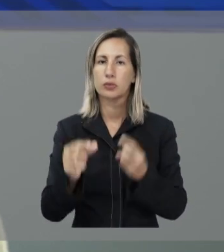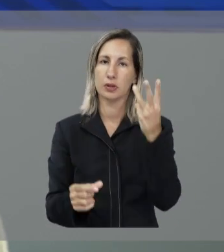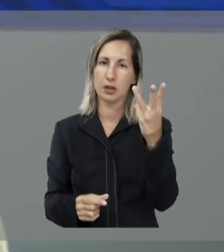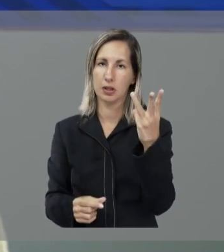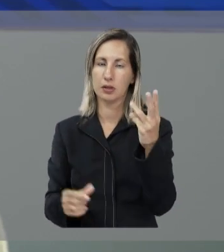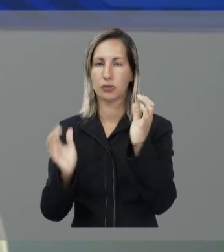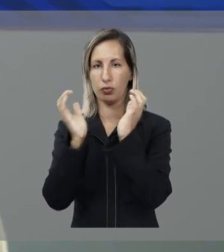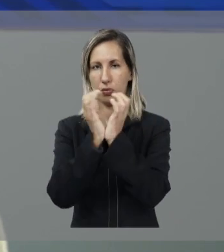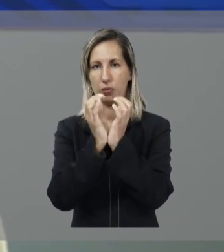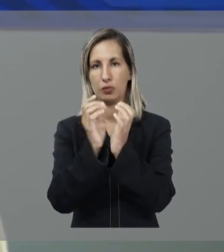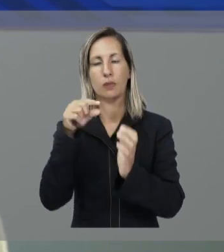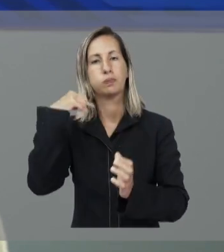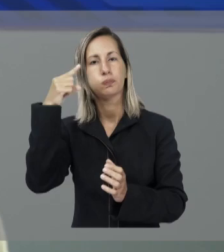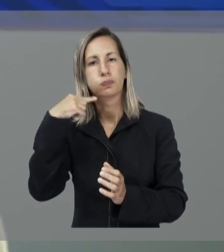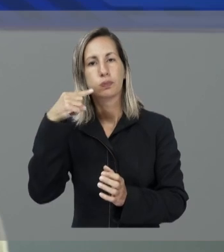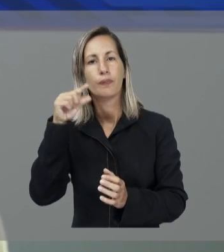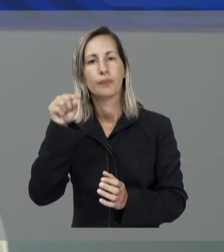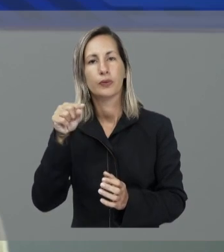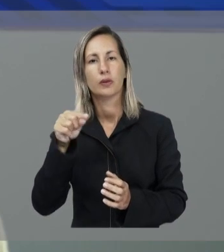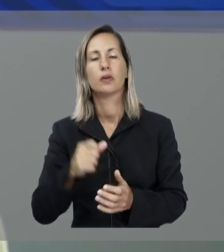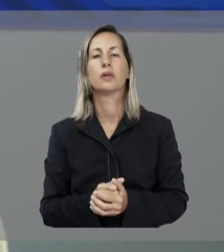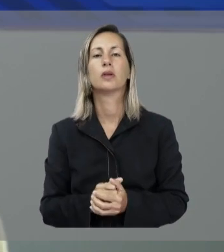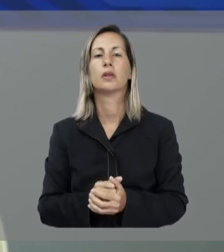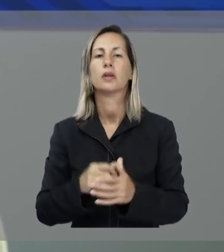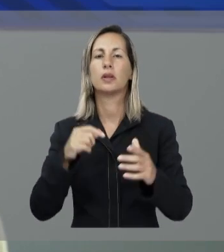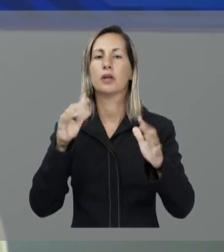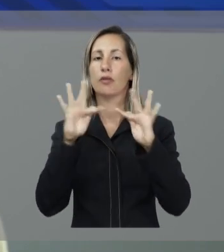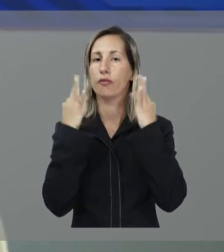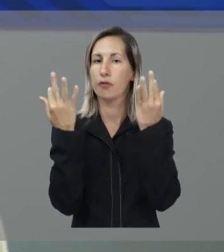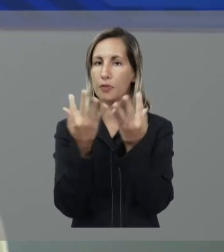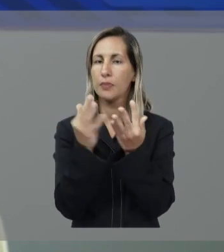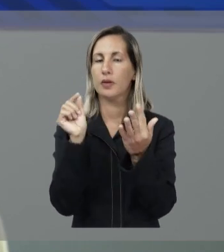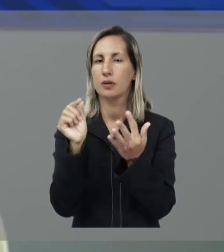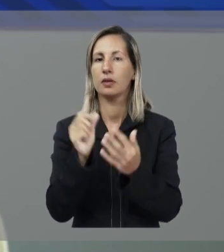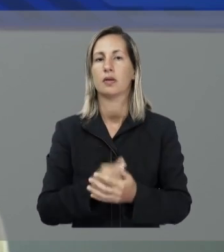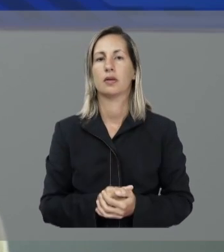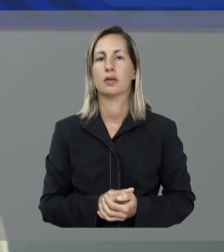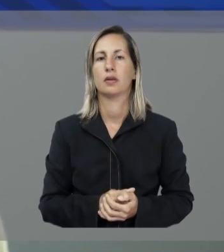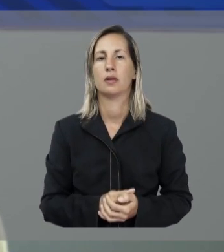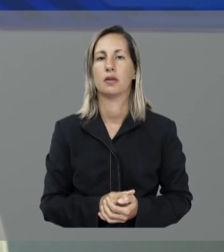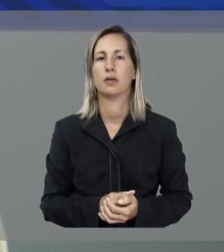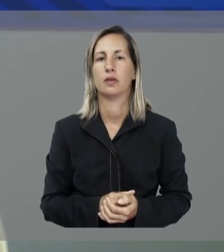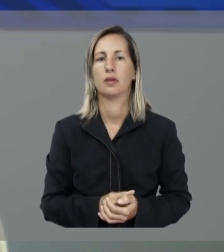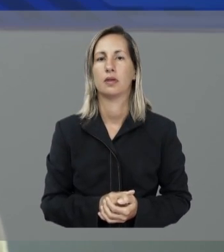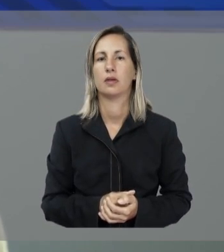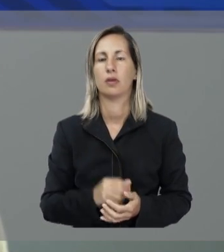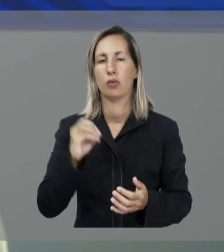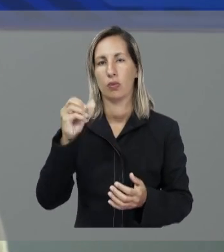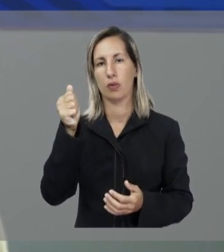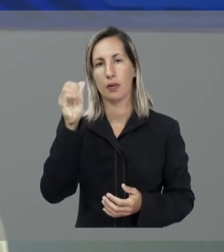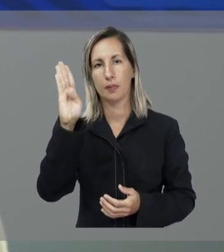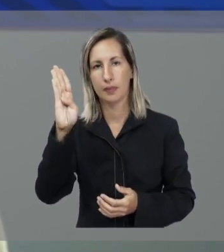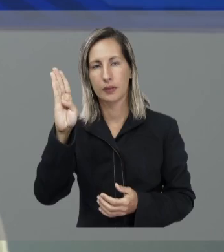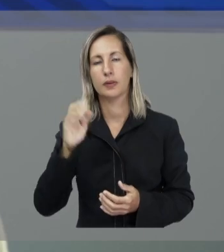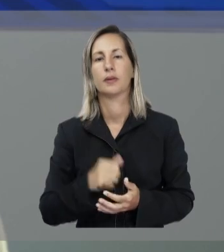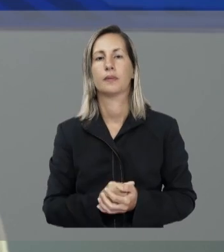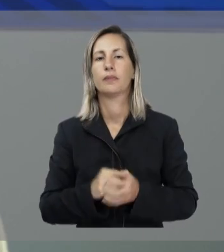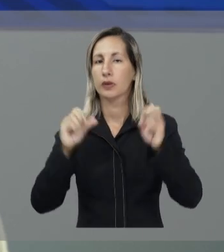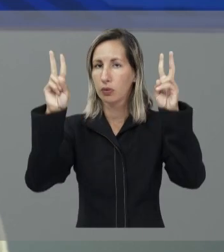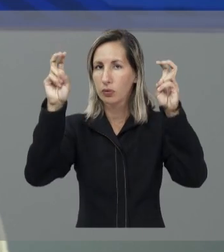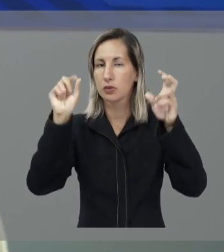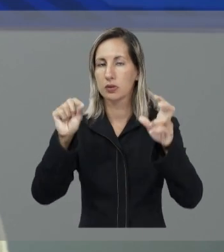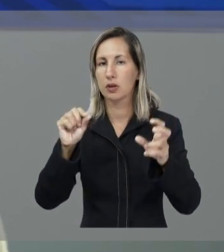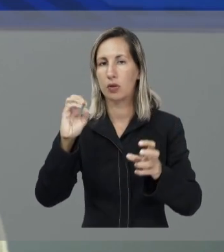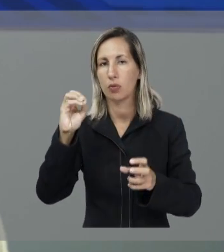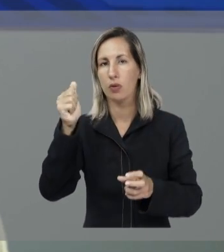3 advogadas, né, militantes na área de família, inclusive são da própria OAB, de uma das comissões temáticas